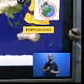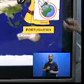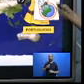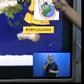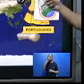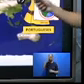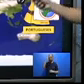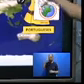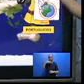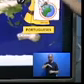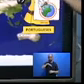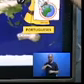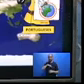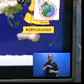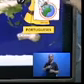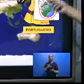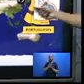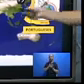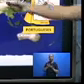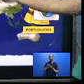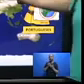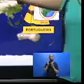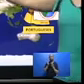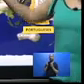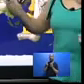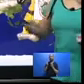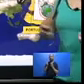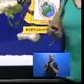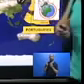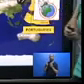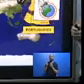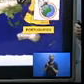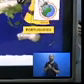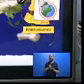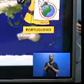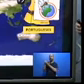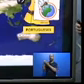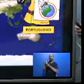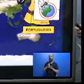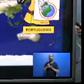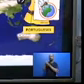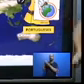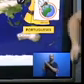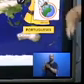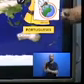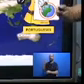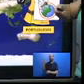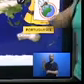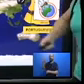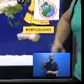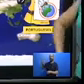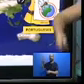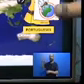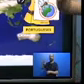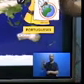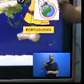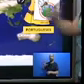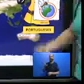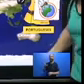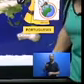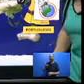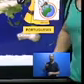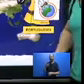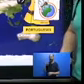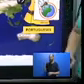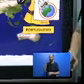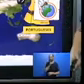imediatamente o comércio de madeira para a Europa. Imediatamente, o que quer dizer esse advérbio, né? Rápido, no mesmo